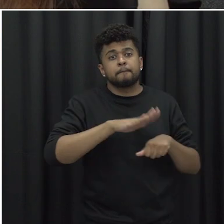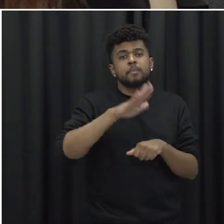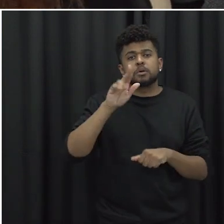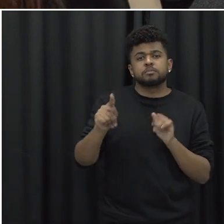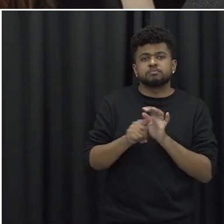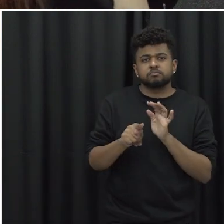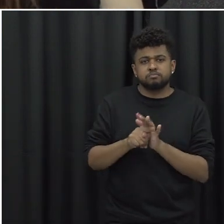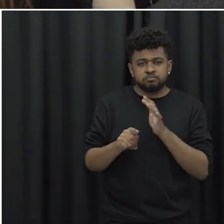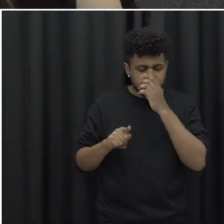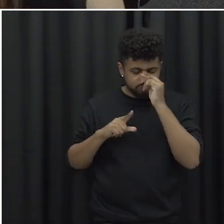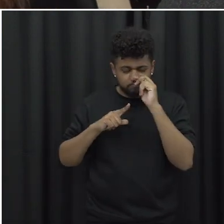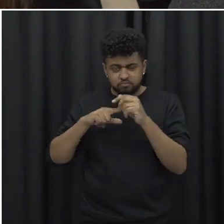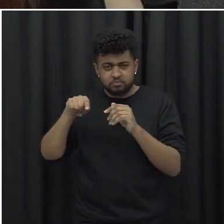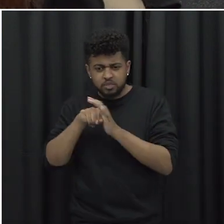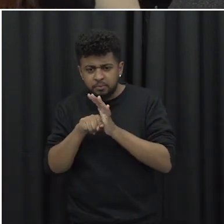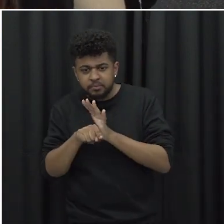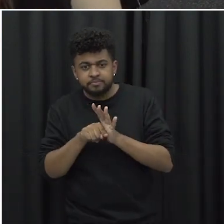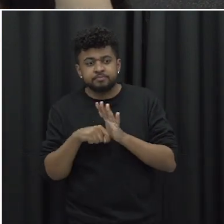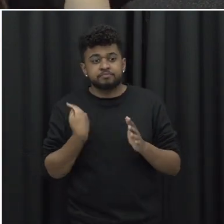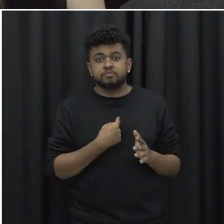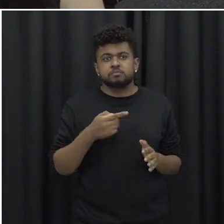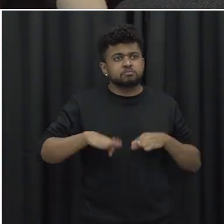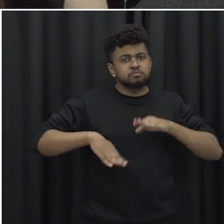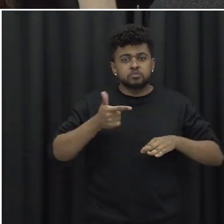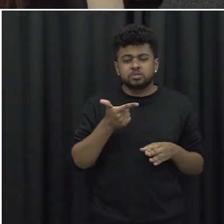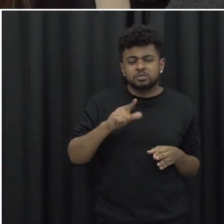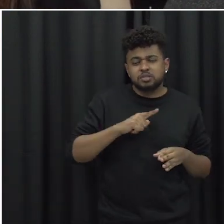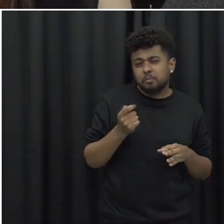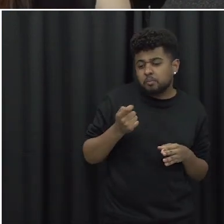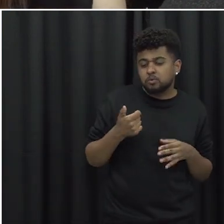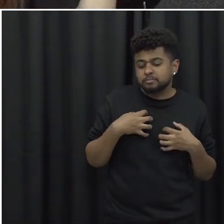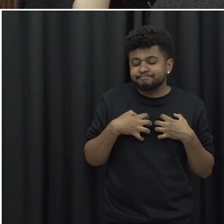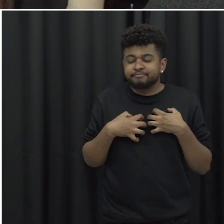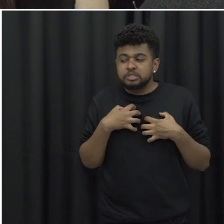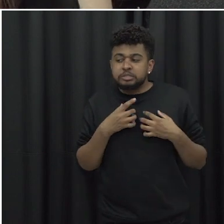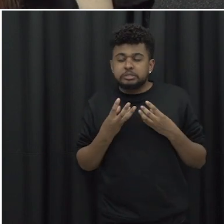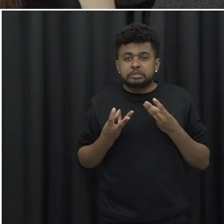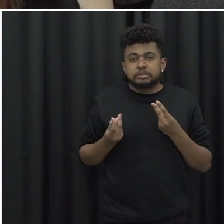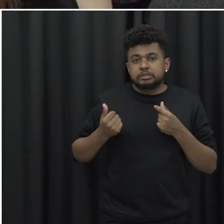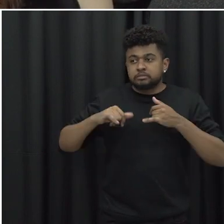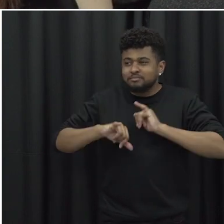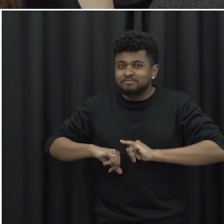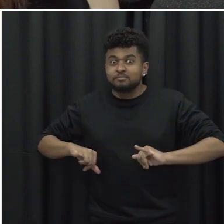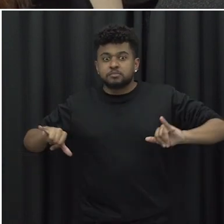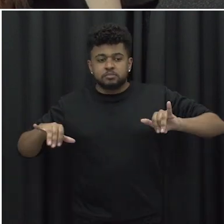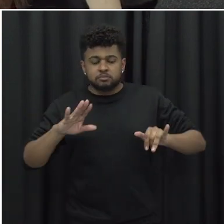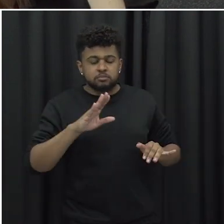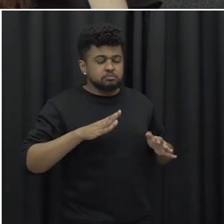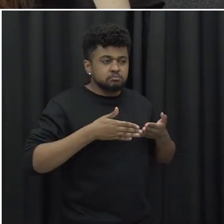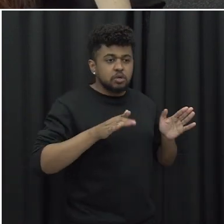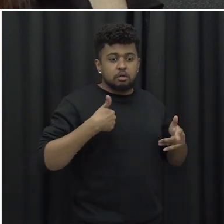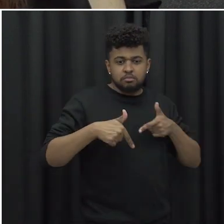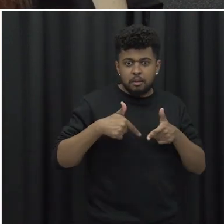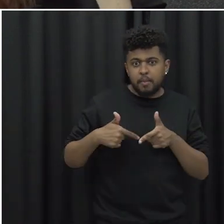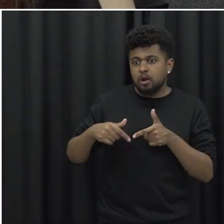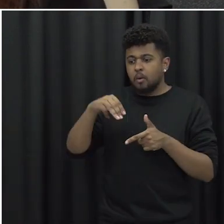né, de publicamente falar, eu trabalho com maconha, eu trabalho com cannabis, né, com medo da reação das outras pessoas. Mas aí o que